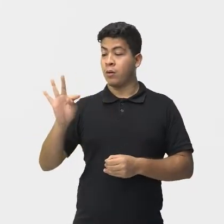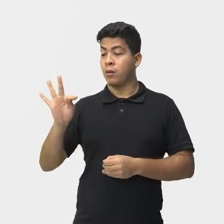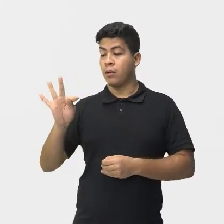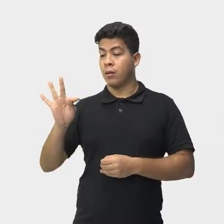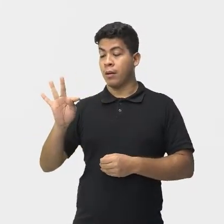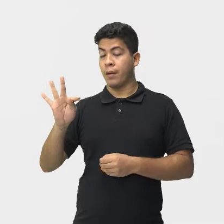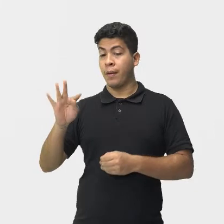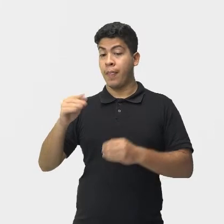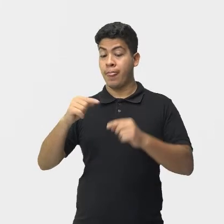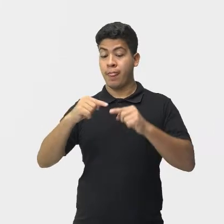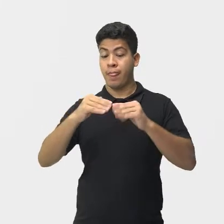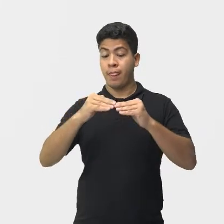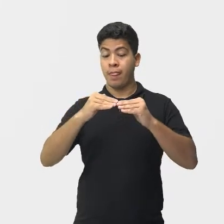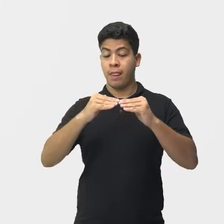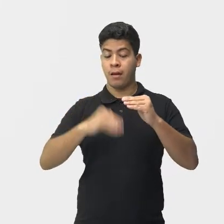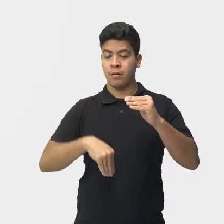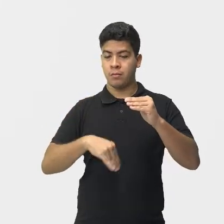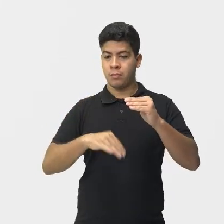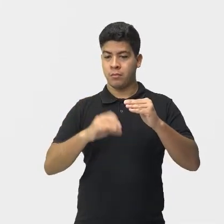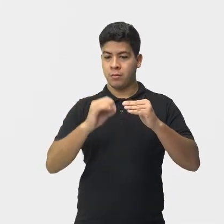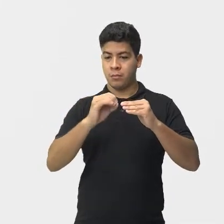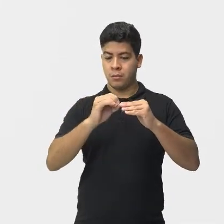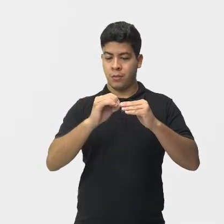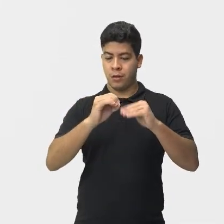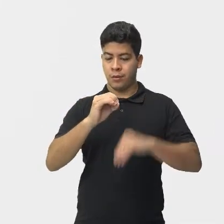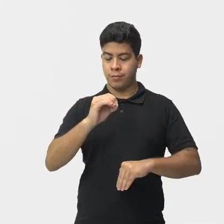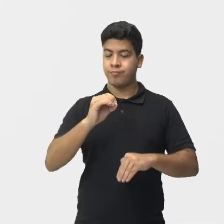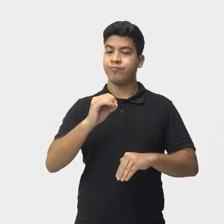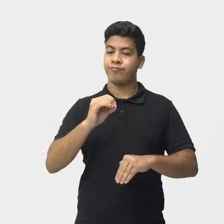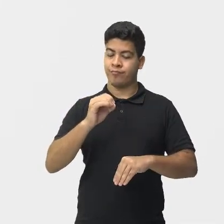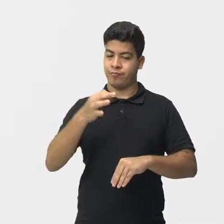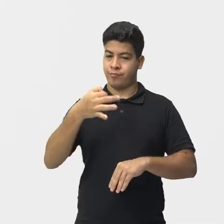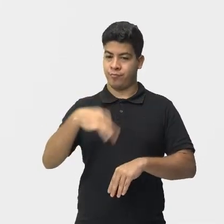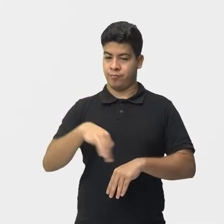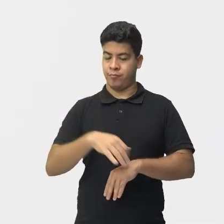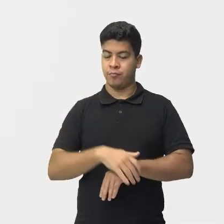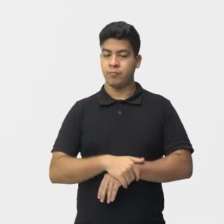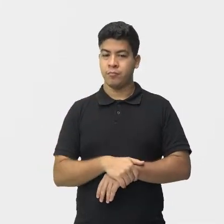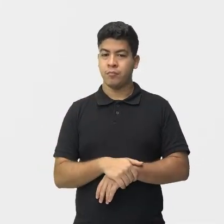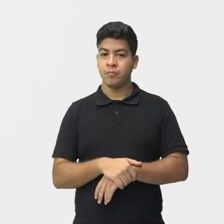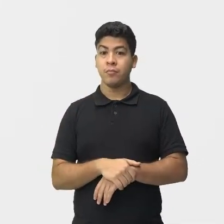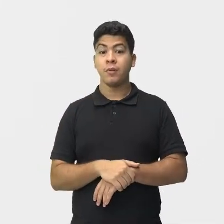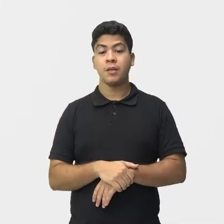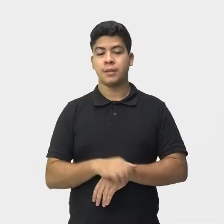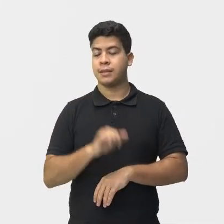ter um trabalho negativo. Eu vou ter um trabalho menor que zero. E